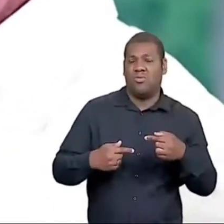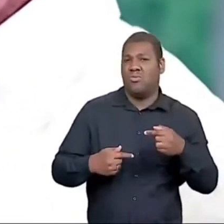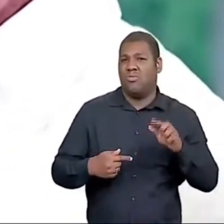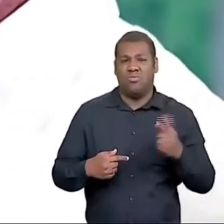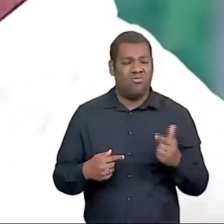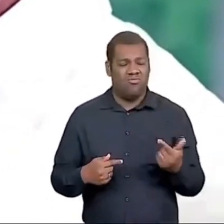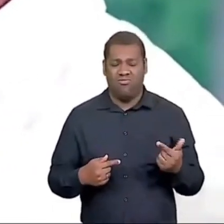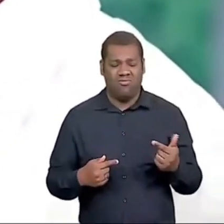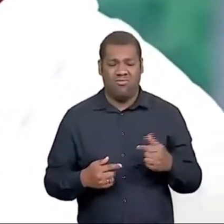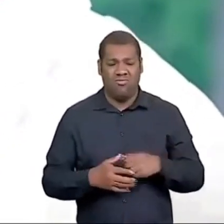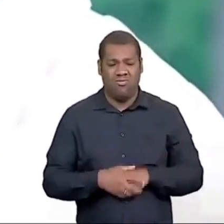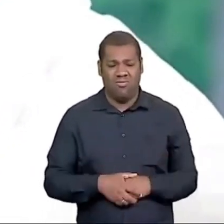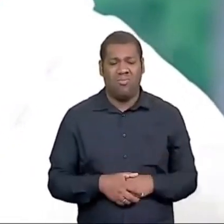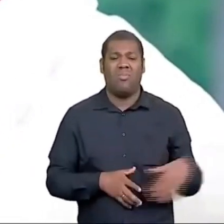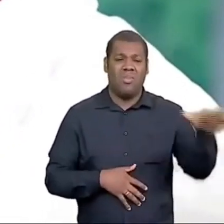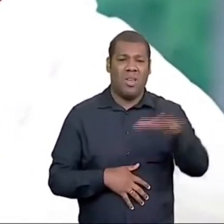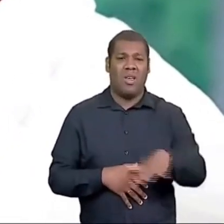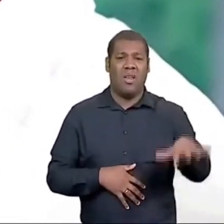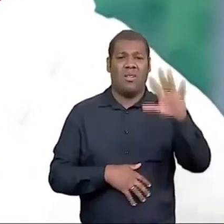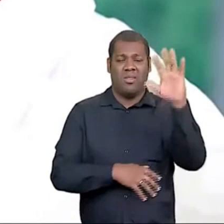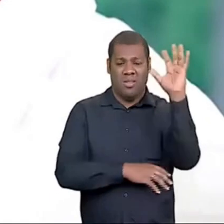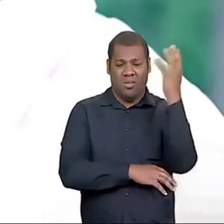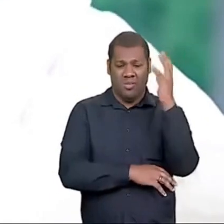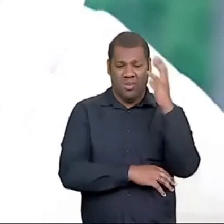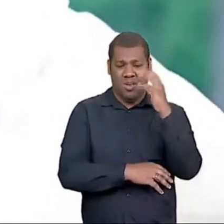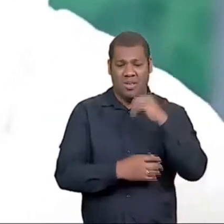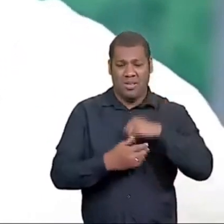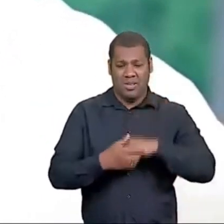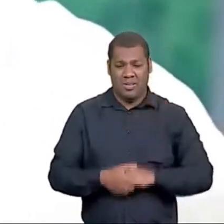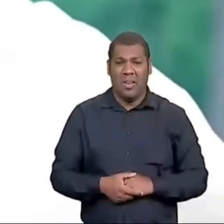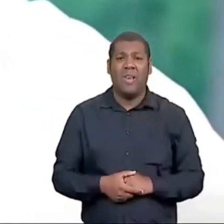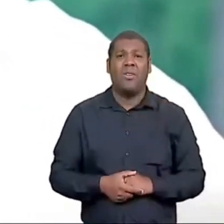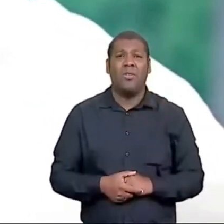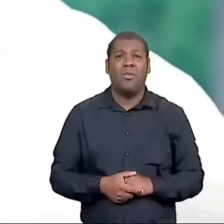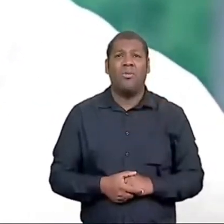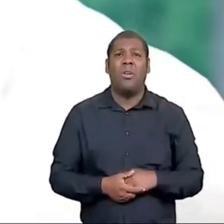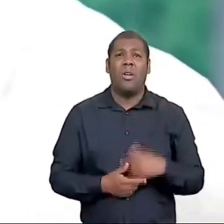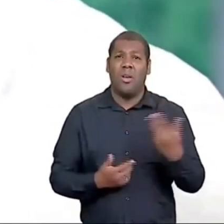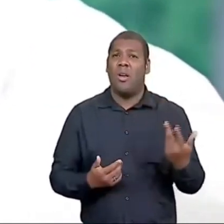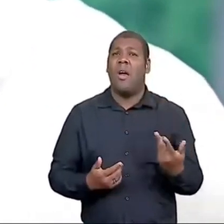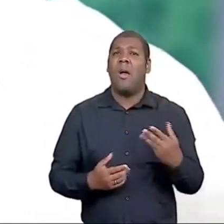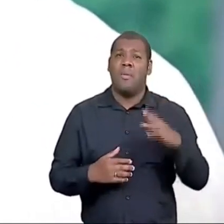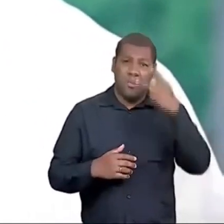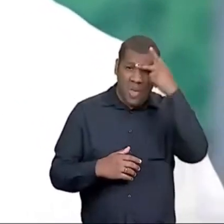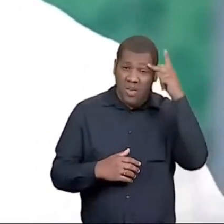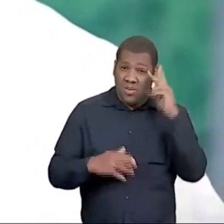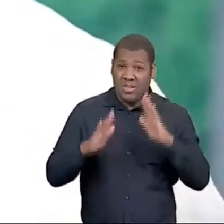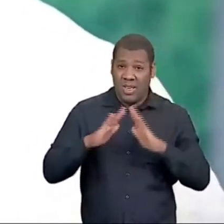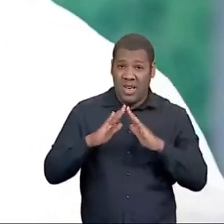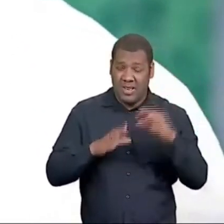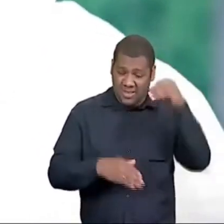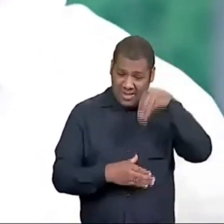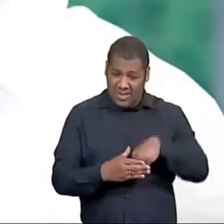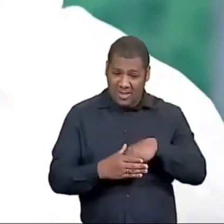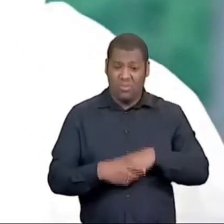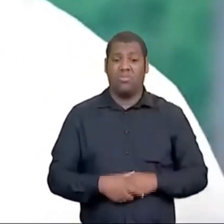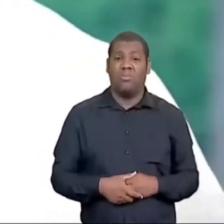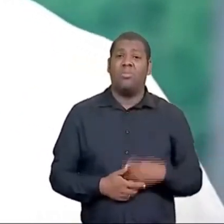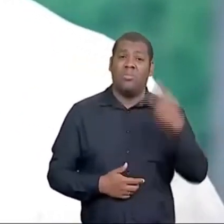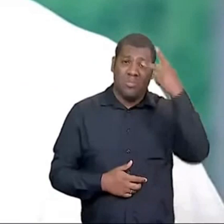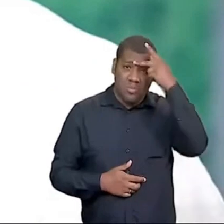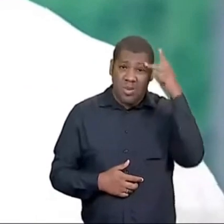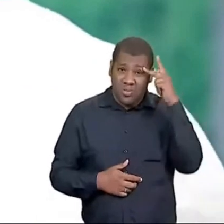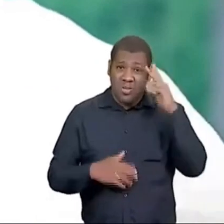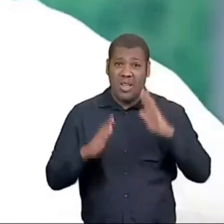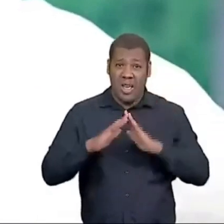questão ambiental hoje, ela está dentro da casa das pessoas. Você tem muita gente hoje discutindo. Eu, inclusive, estou defendendo